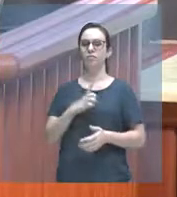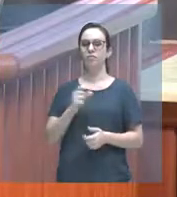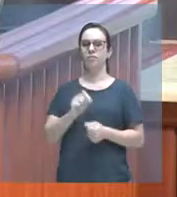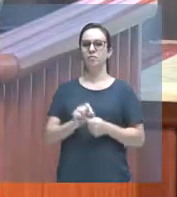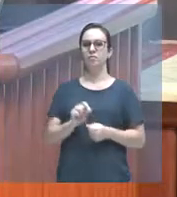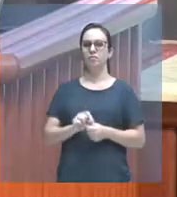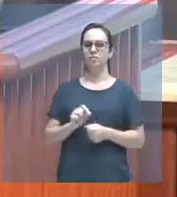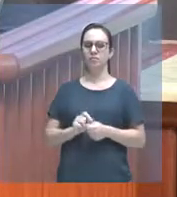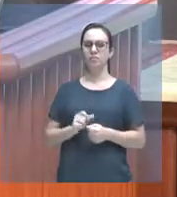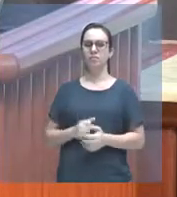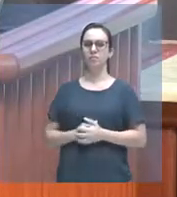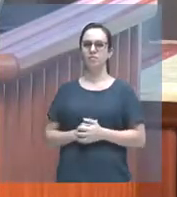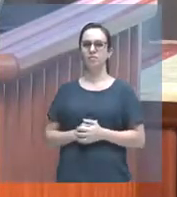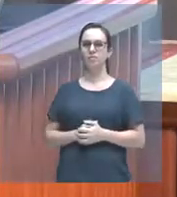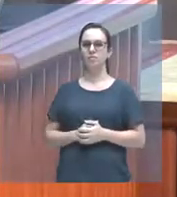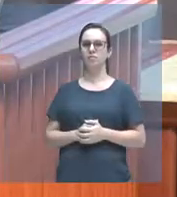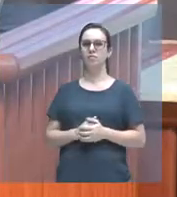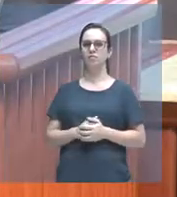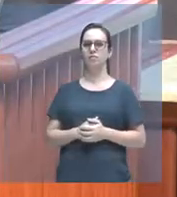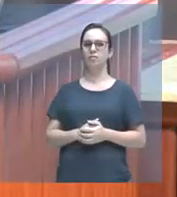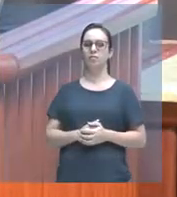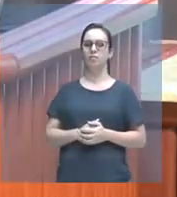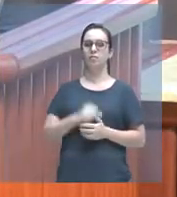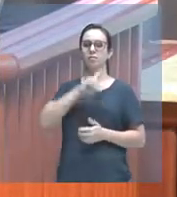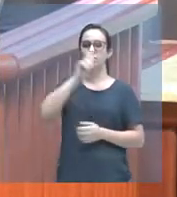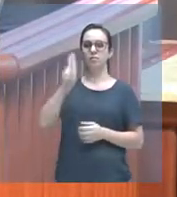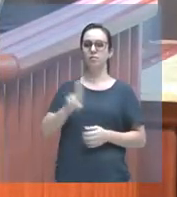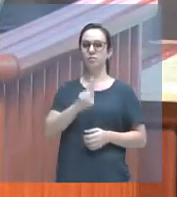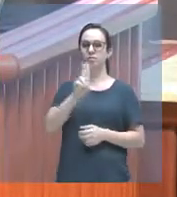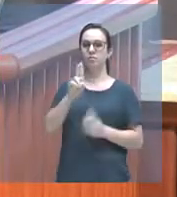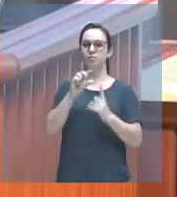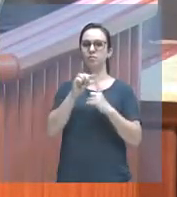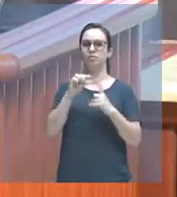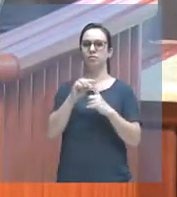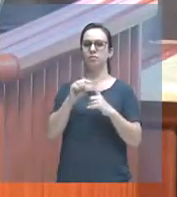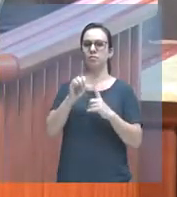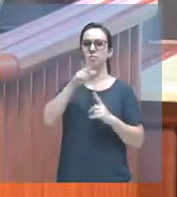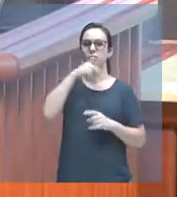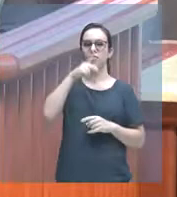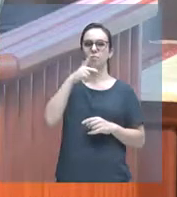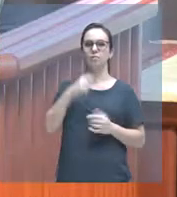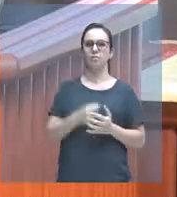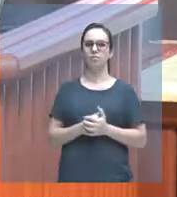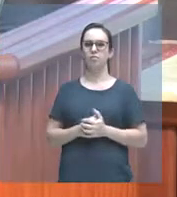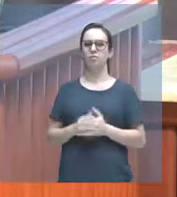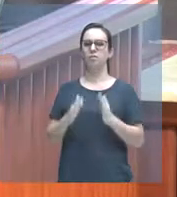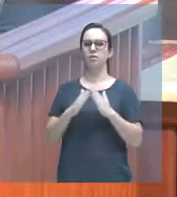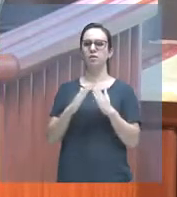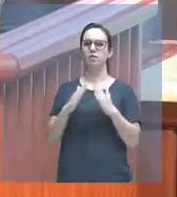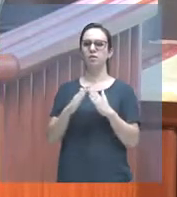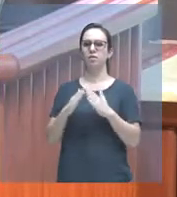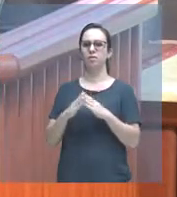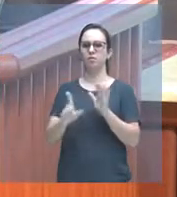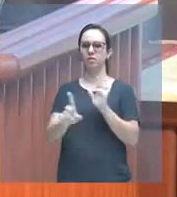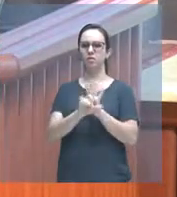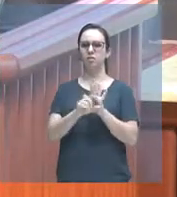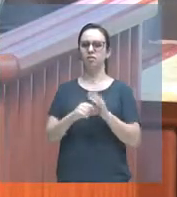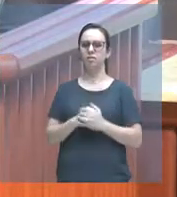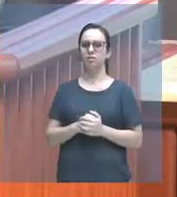casa e dizer que essa Casa de Lei, muitas vezes, é criticado por